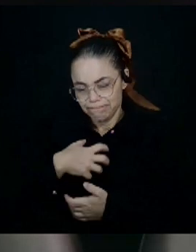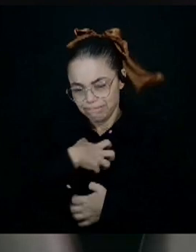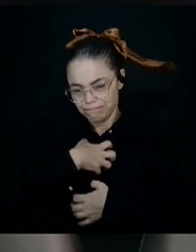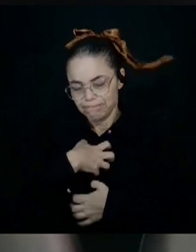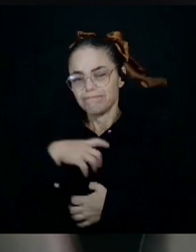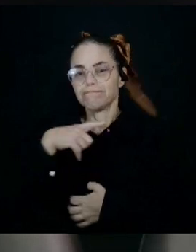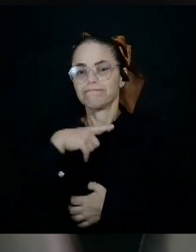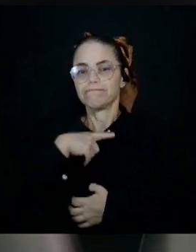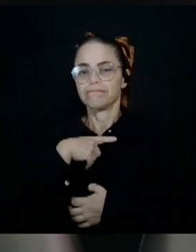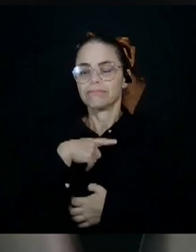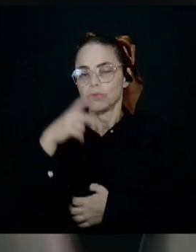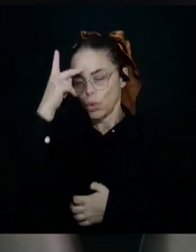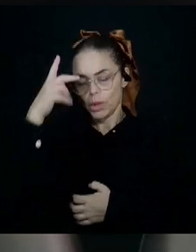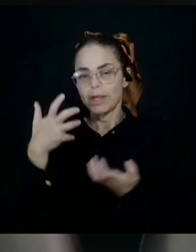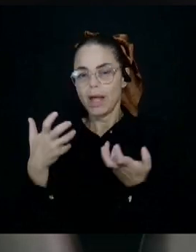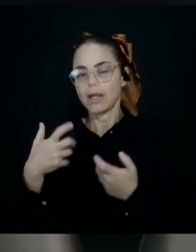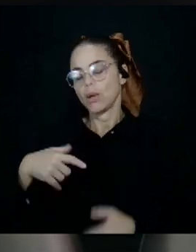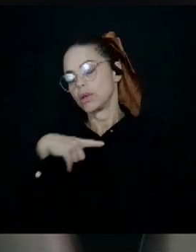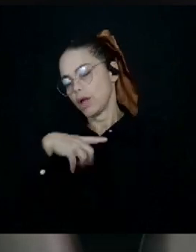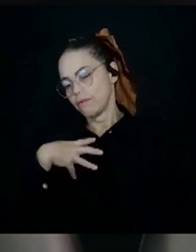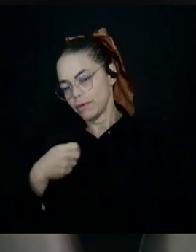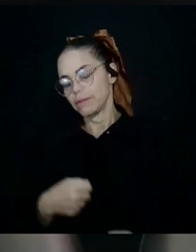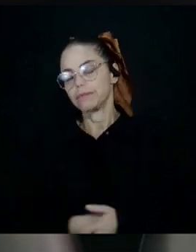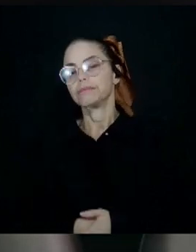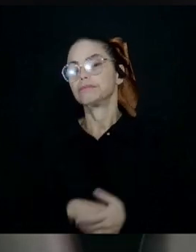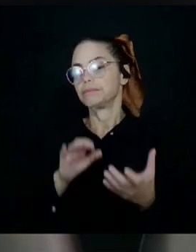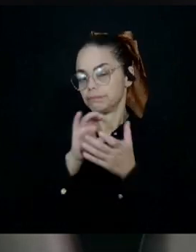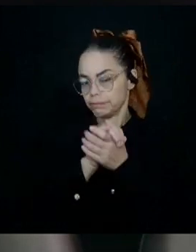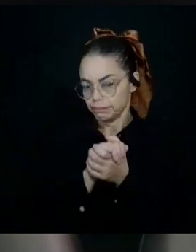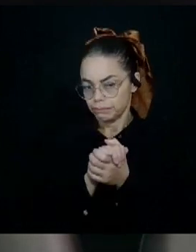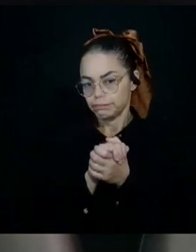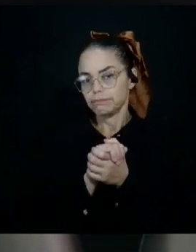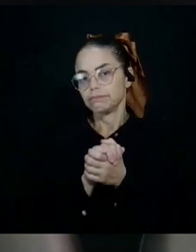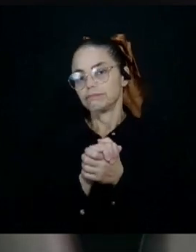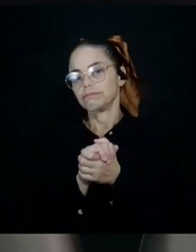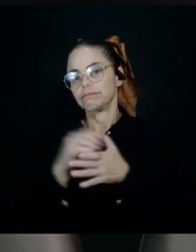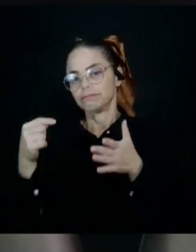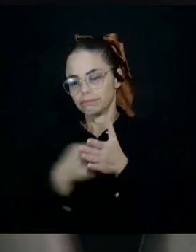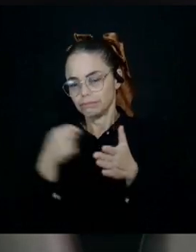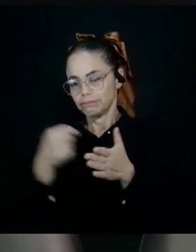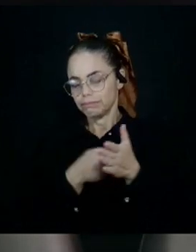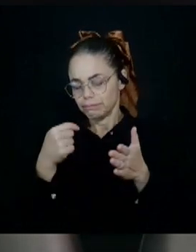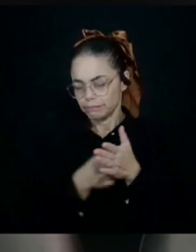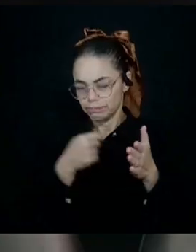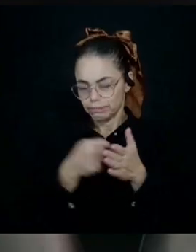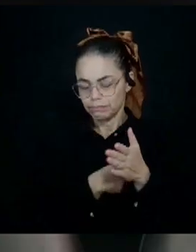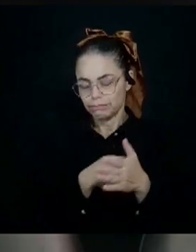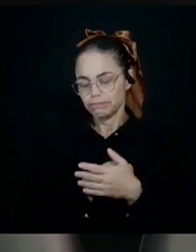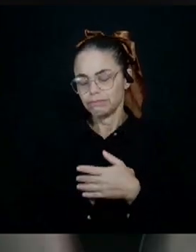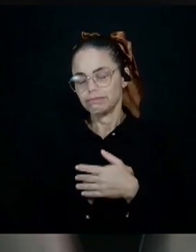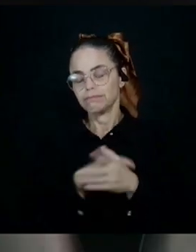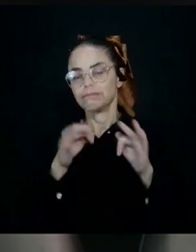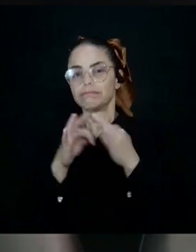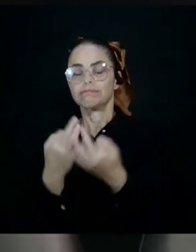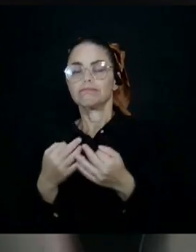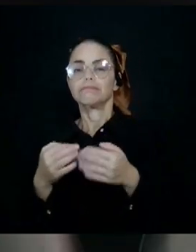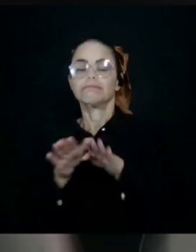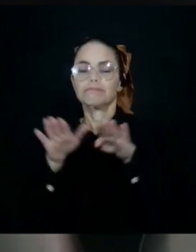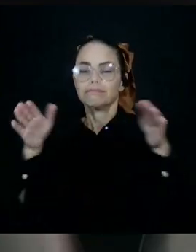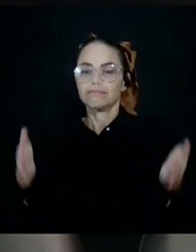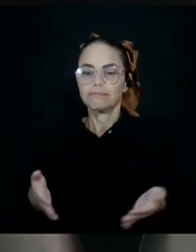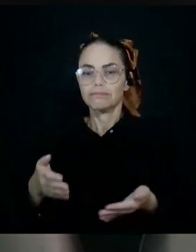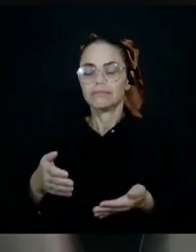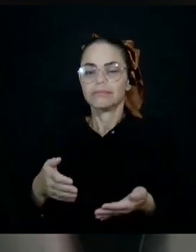filhos, né? No casamento, ou aquelas perguntas que vêm, né, nos almoços da família: e aí, quando você vai